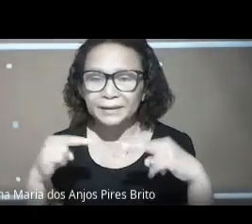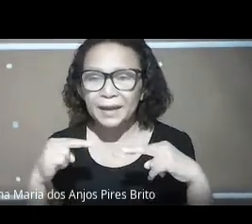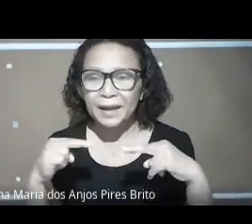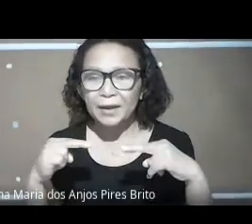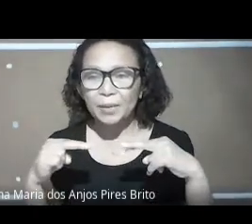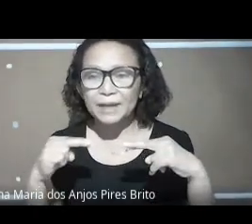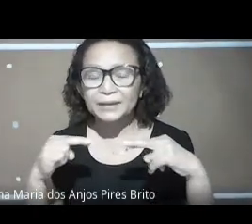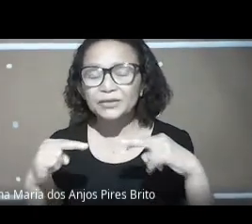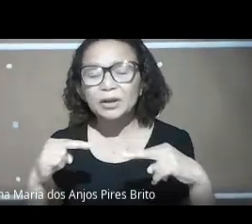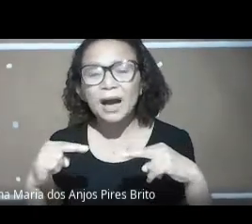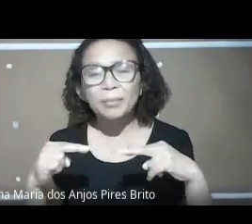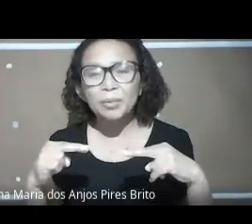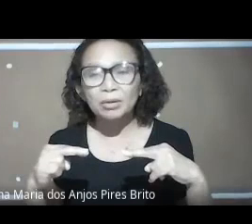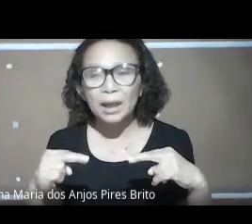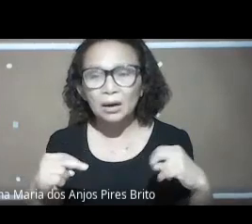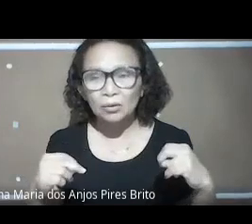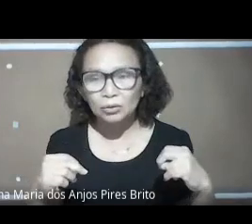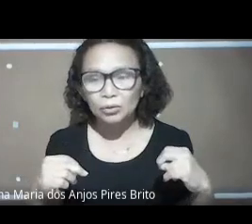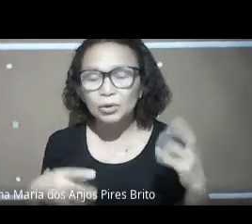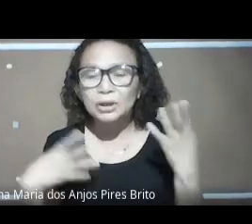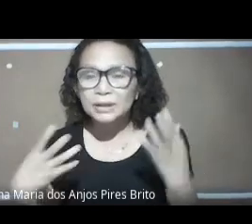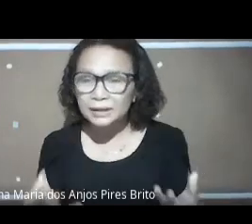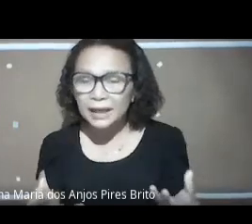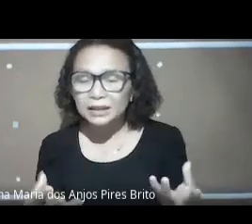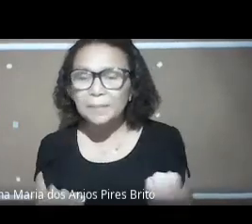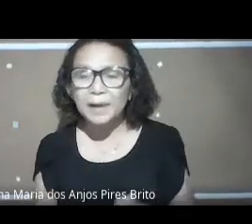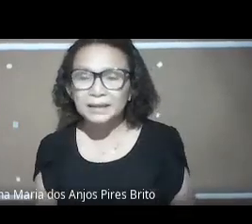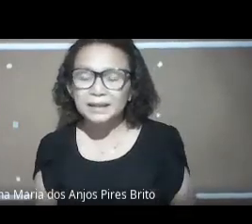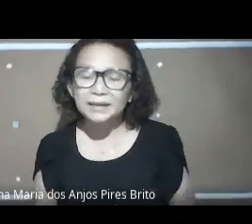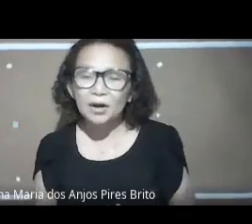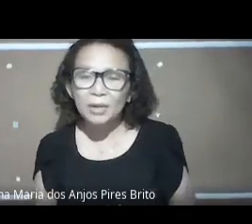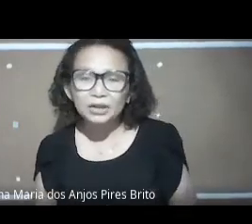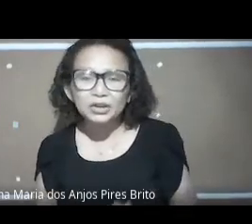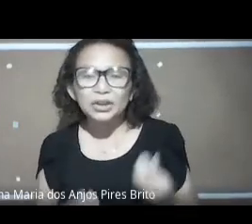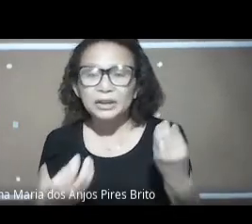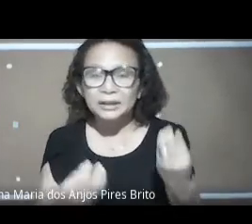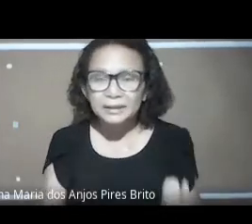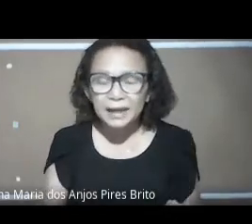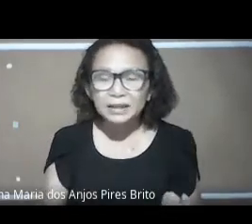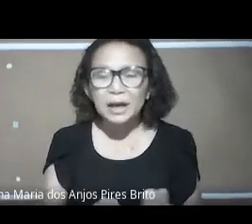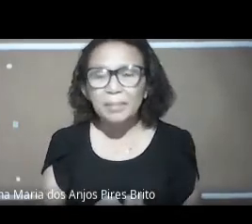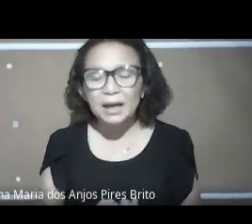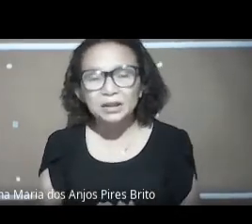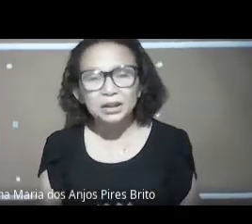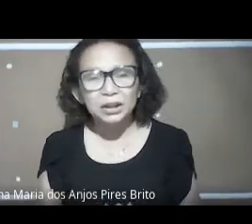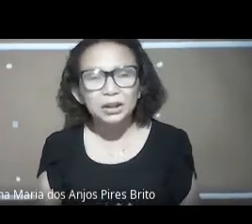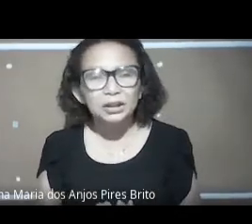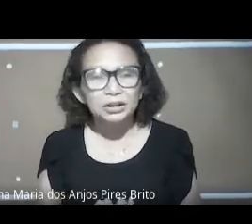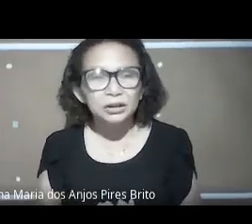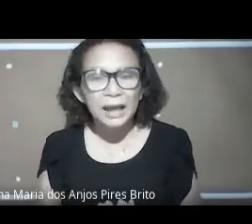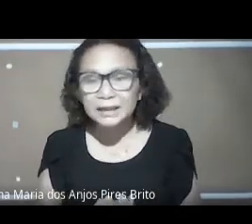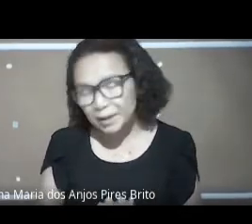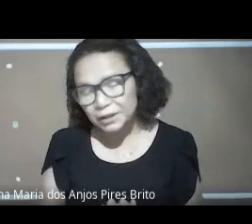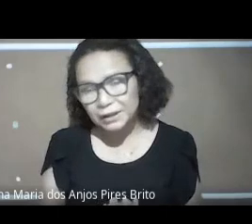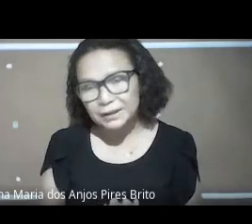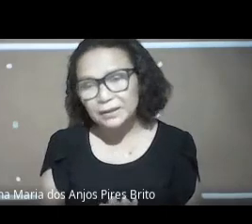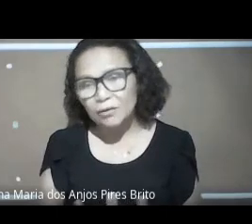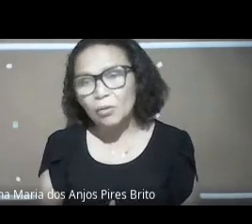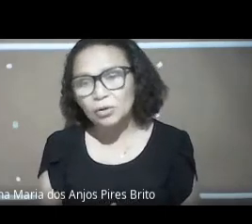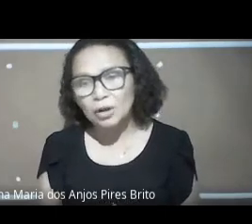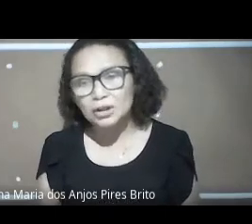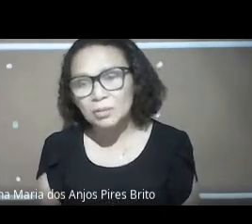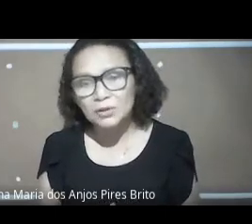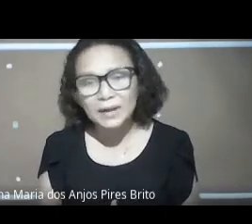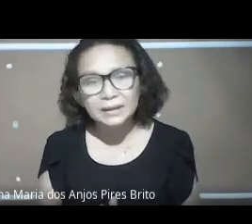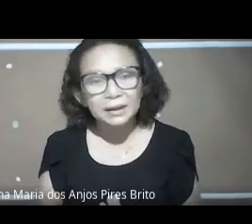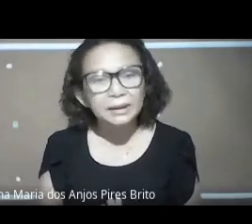a face. Eu preciso olhar para o meu interlocutor, seja presencialmente, seja a partir das mídias,